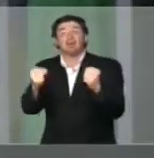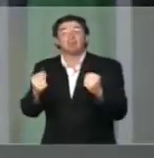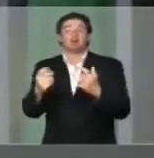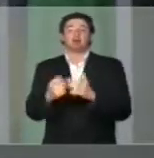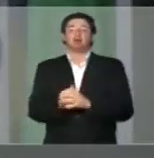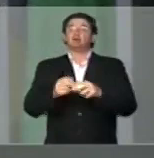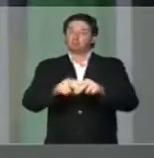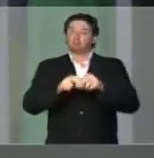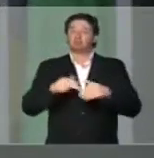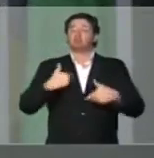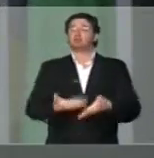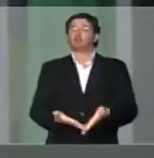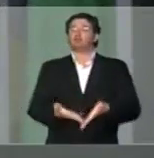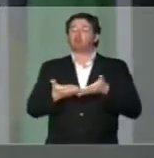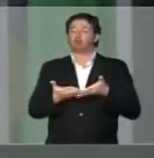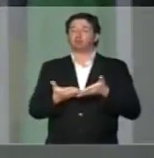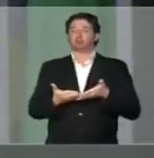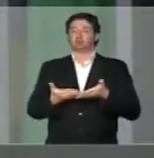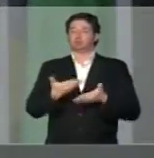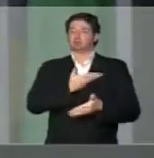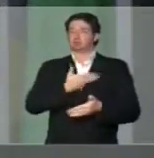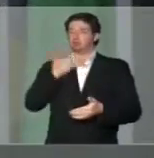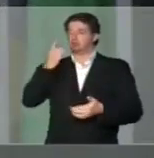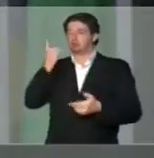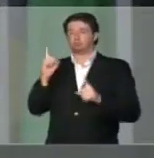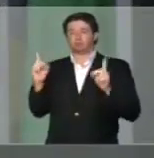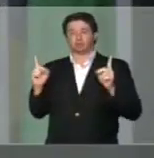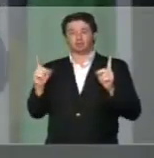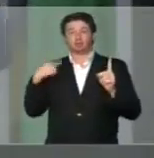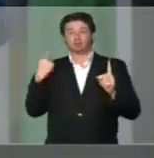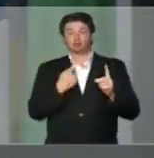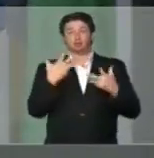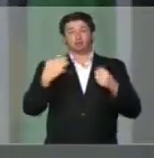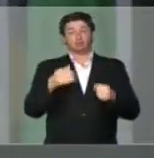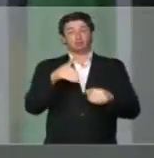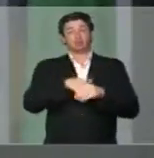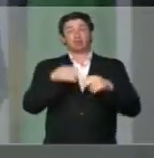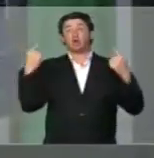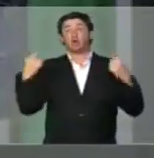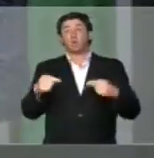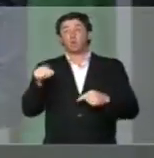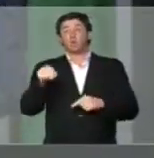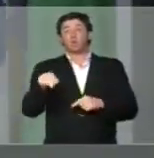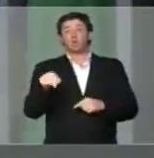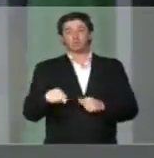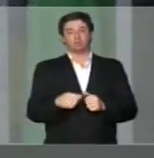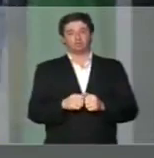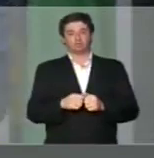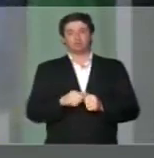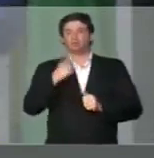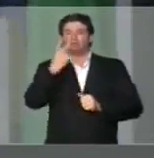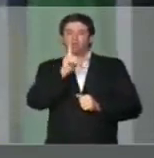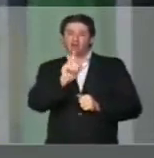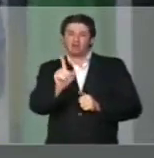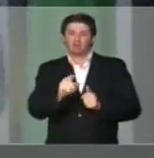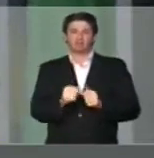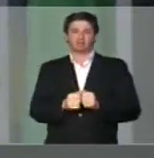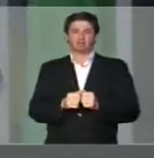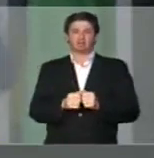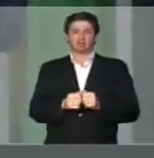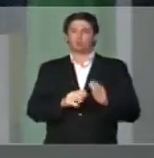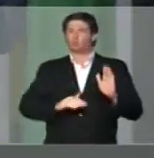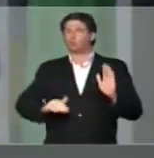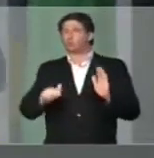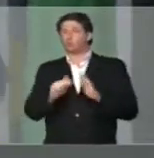Por isso faço apelo a meus pares para que nós votemos contra, digamos um não rotundo